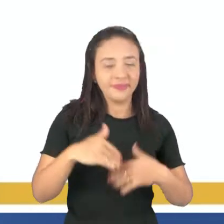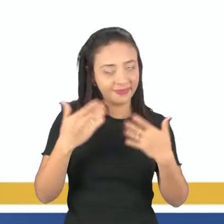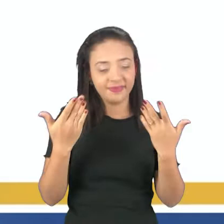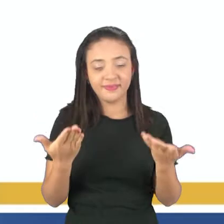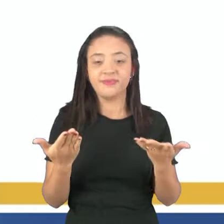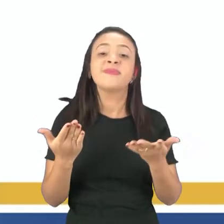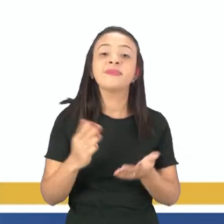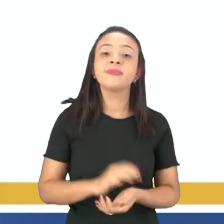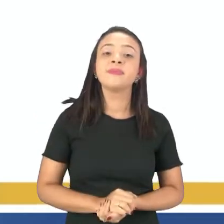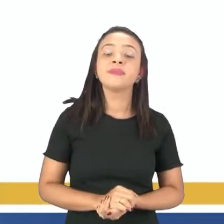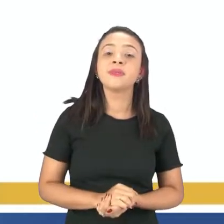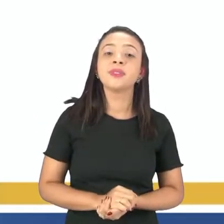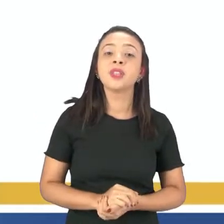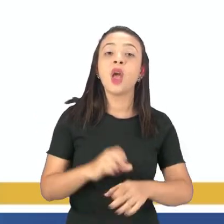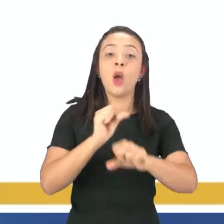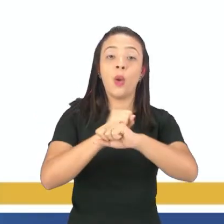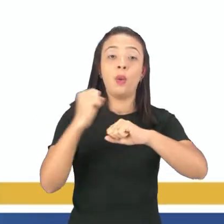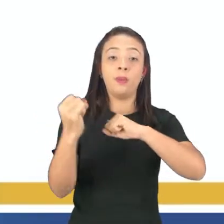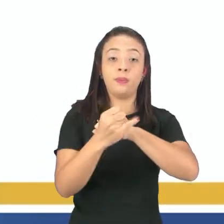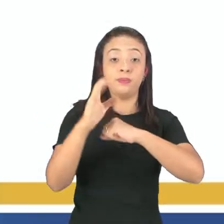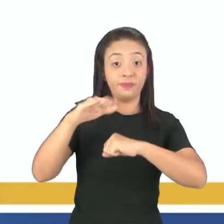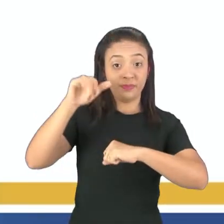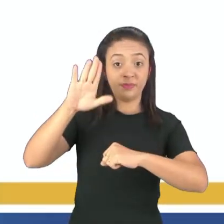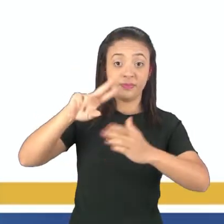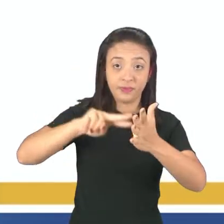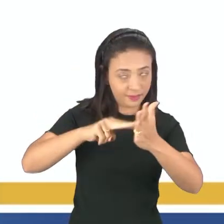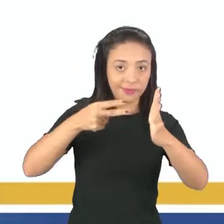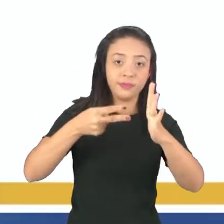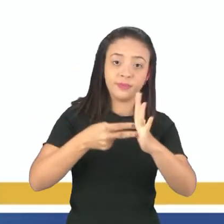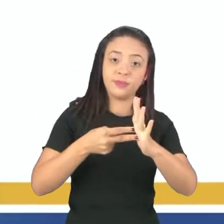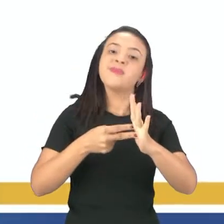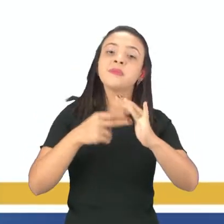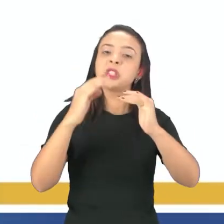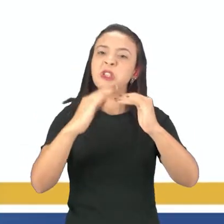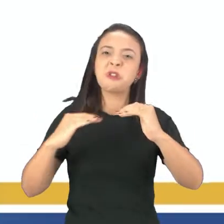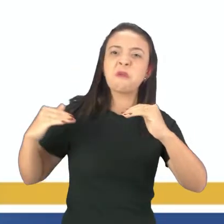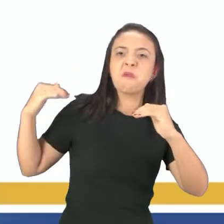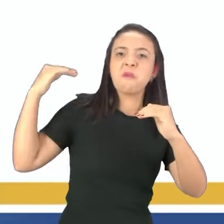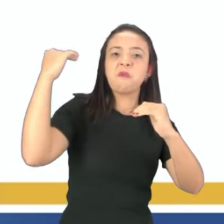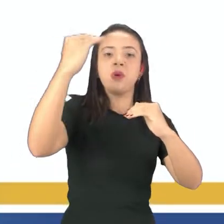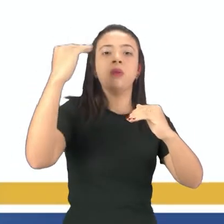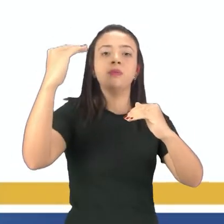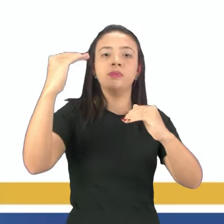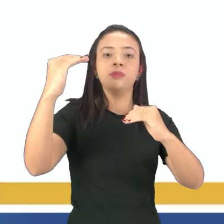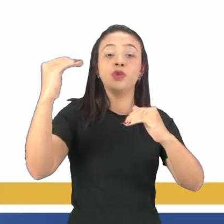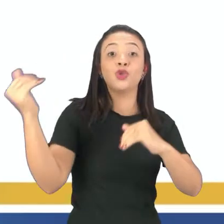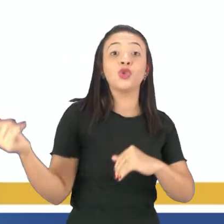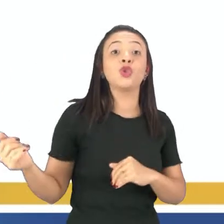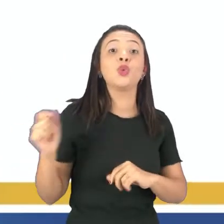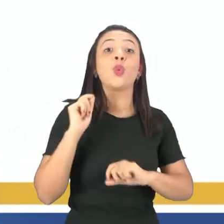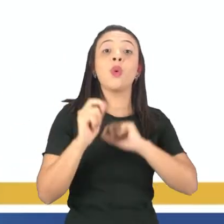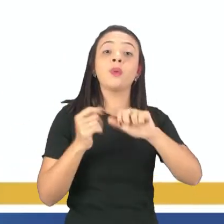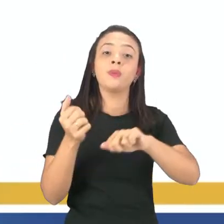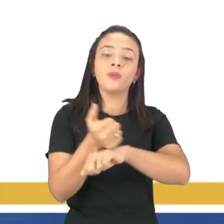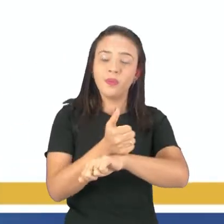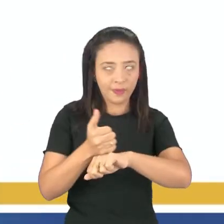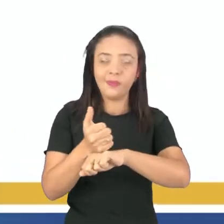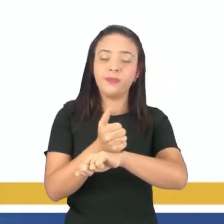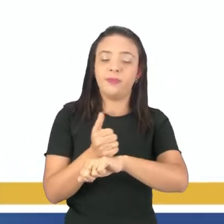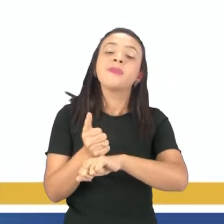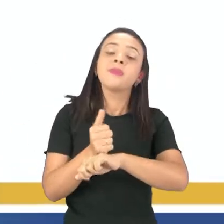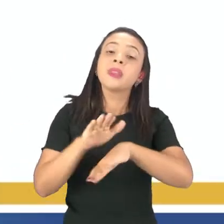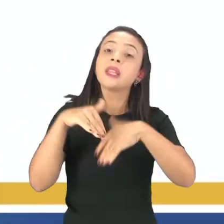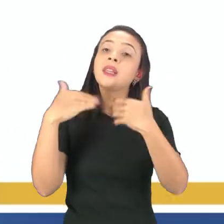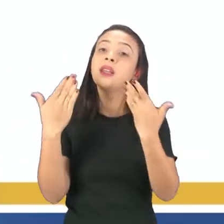Pessoal, a forma superlativa, ela expressa o grau extremo ou mais alto de uma qualidade. Ou seja, nós